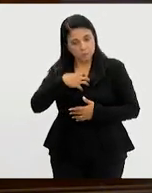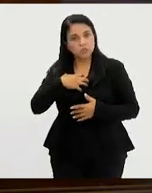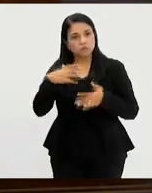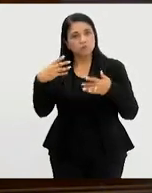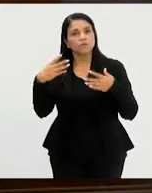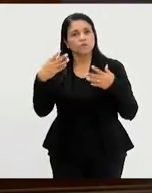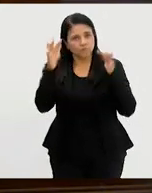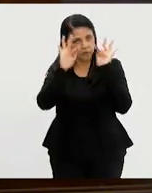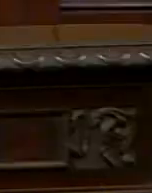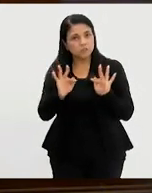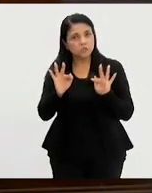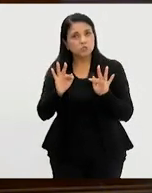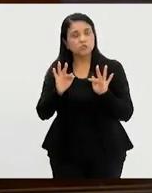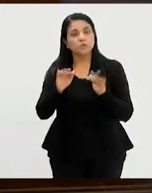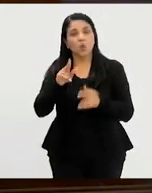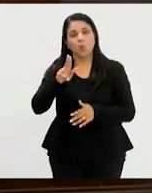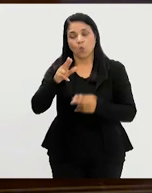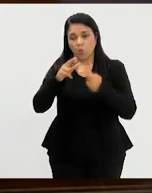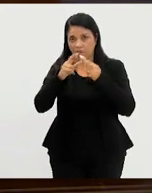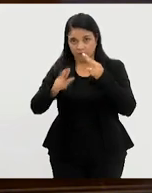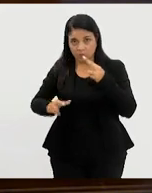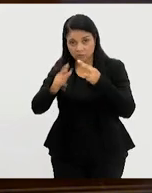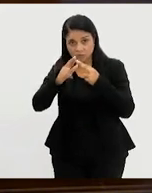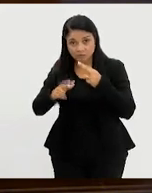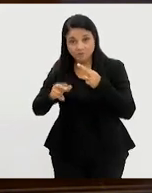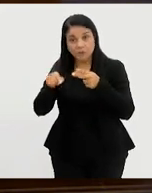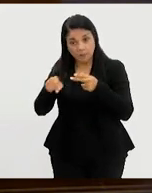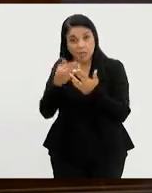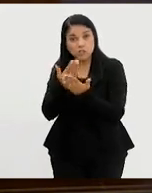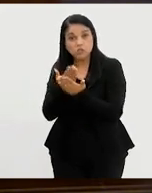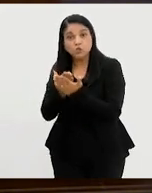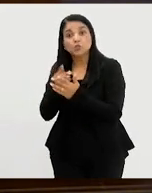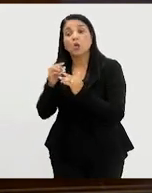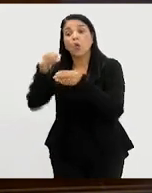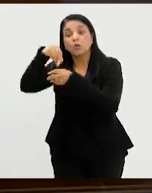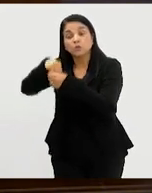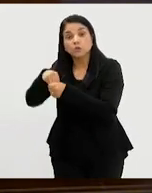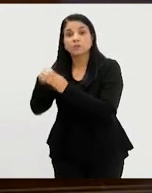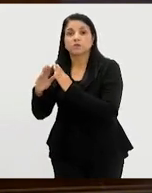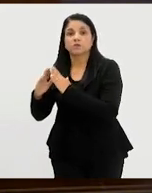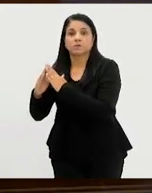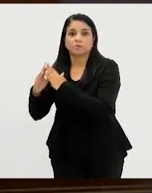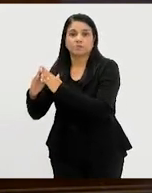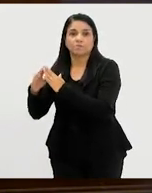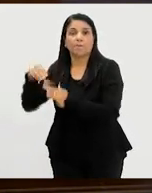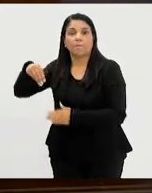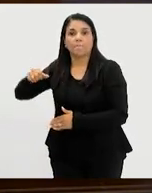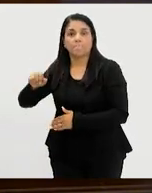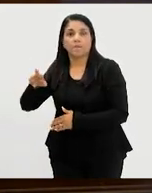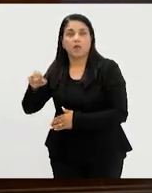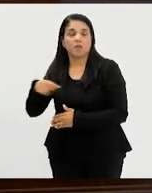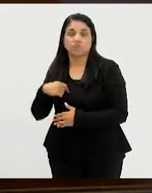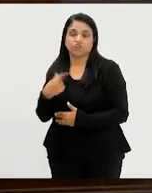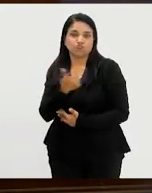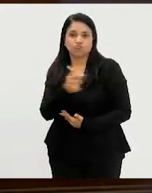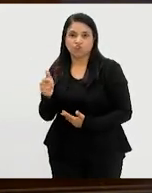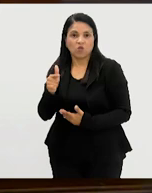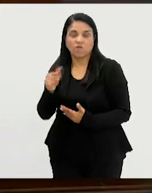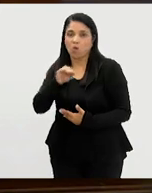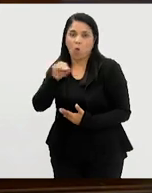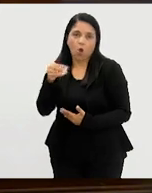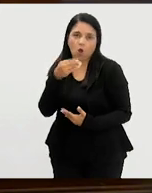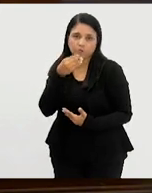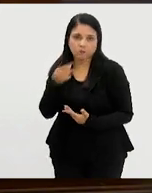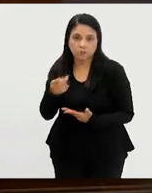vestibular paraa UFRJ mas ela estuda na Maré e ela não teve a possibilidade de ir assistir